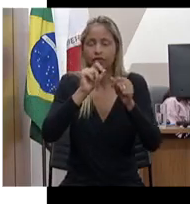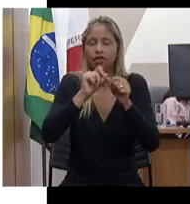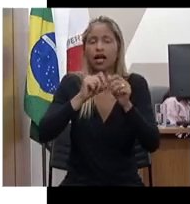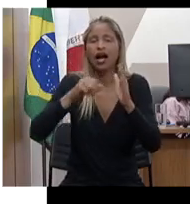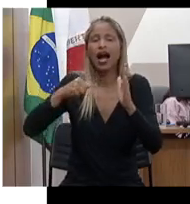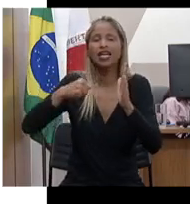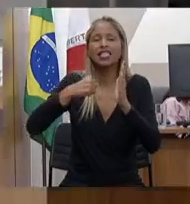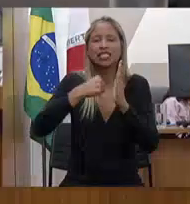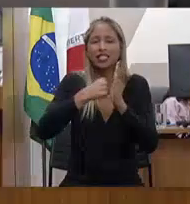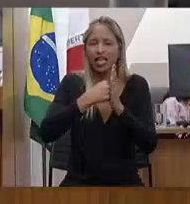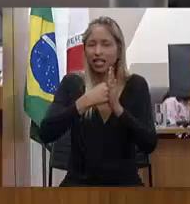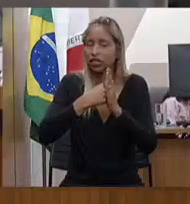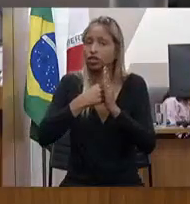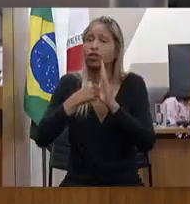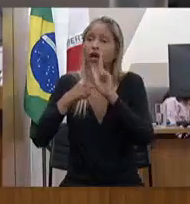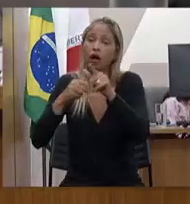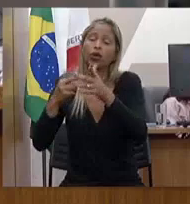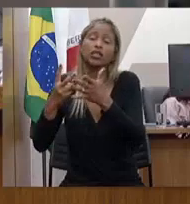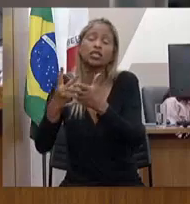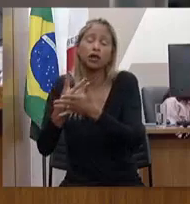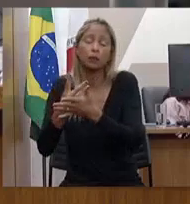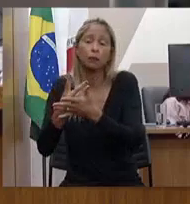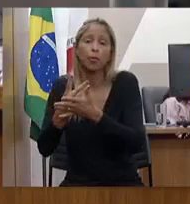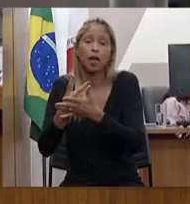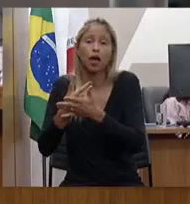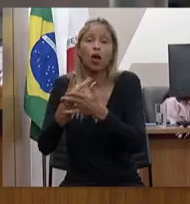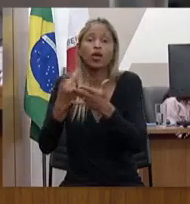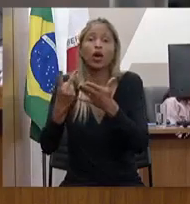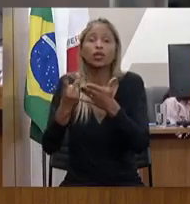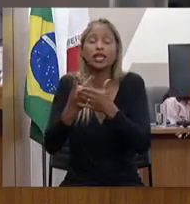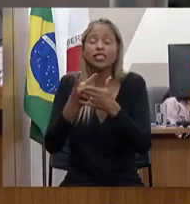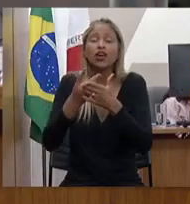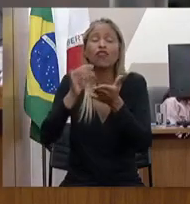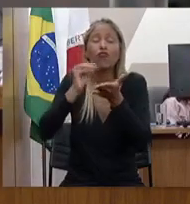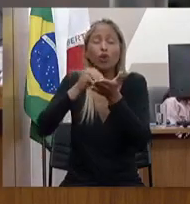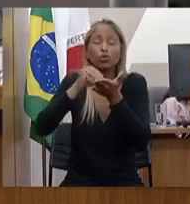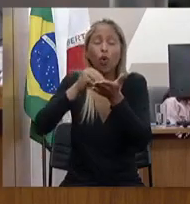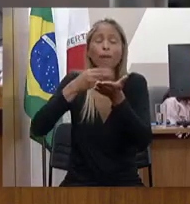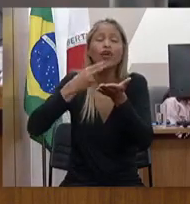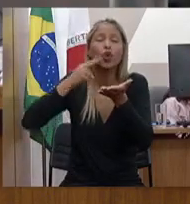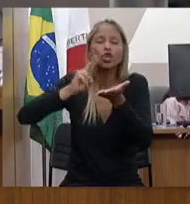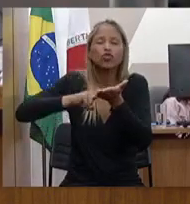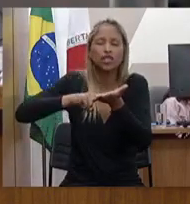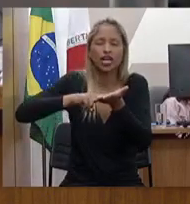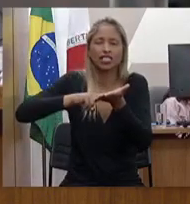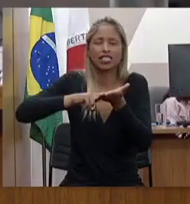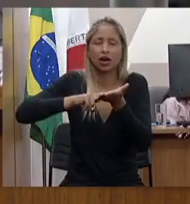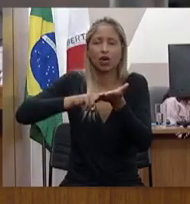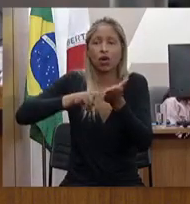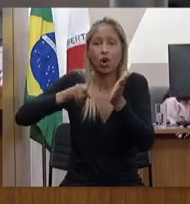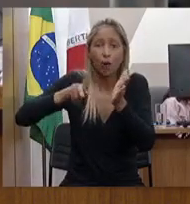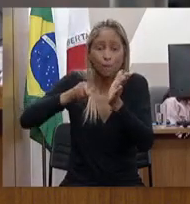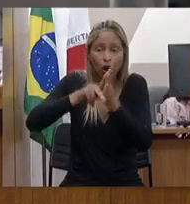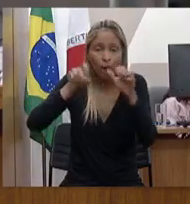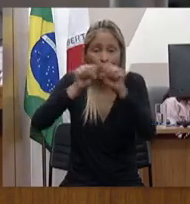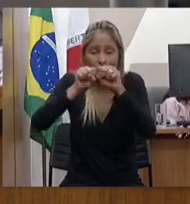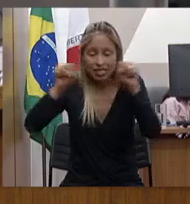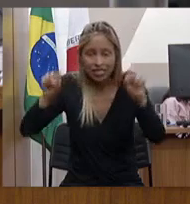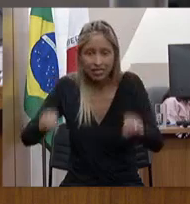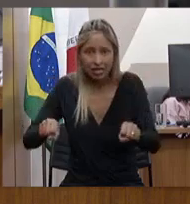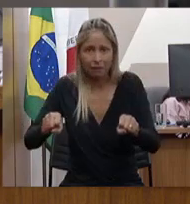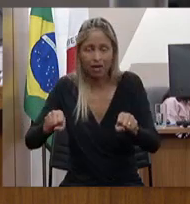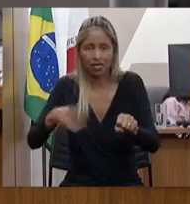acidentes não deixaram de acontecer o que a gente tenha uma subnotificação muito grande onde os próprios sistemas de saúde